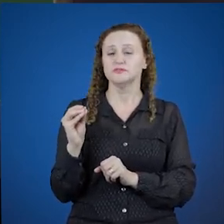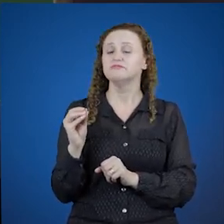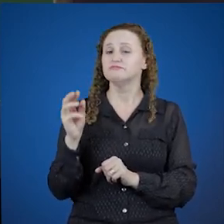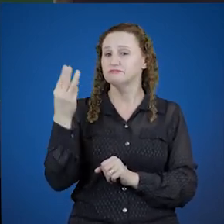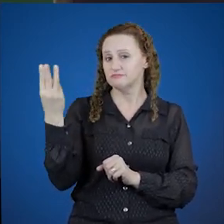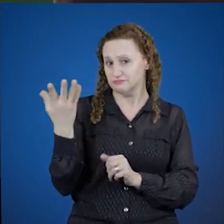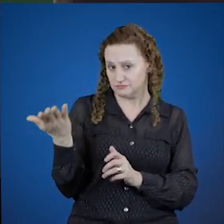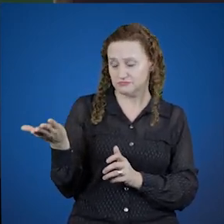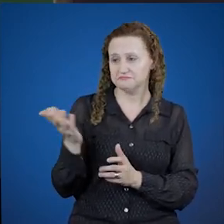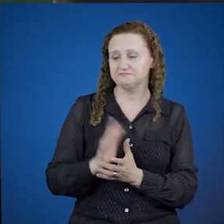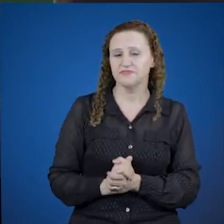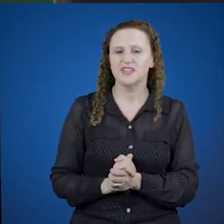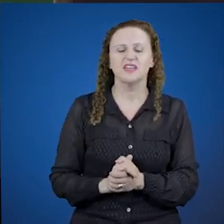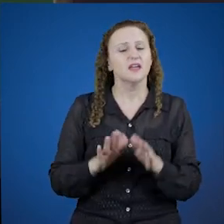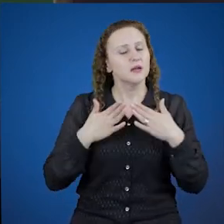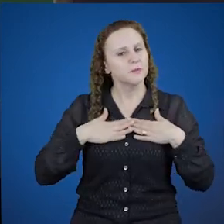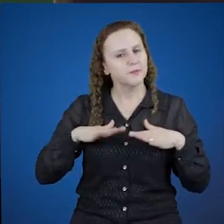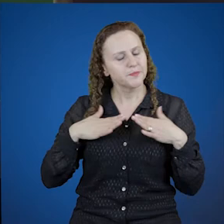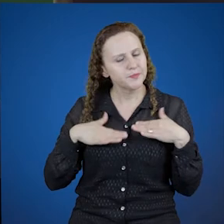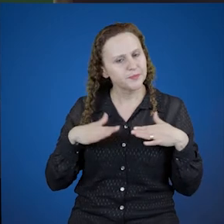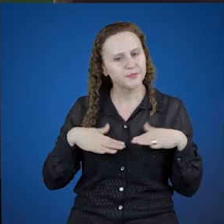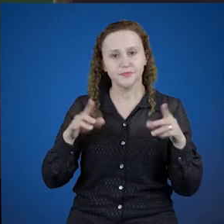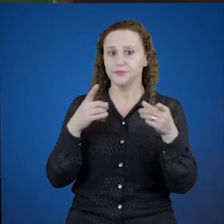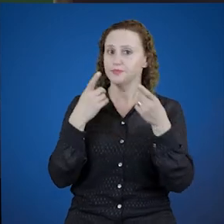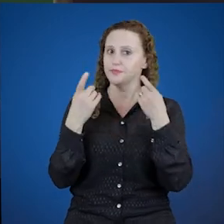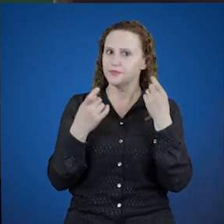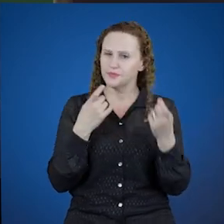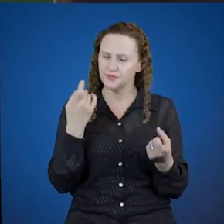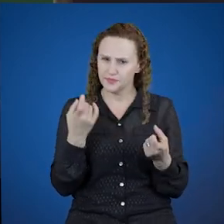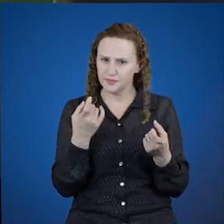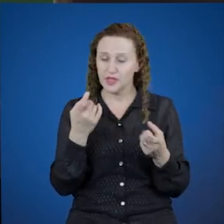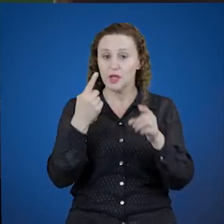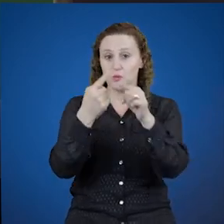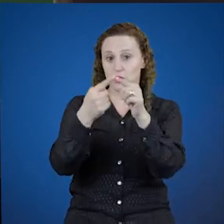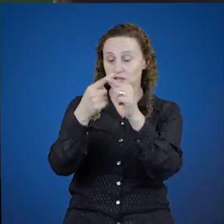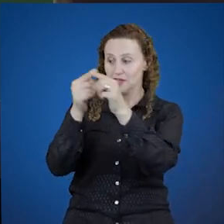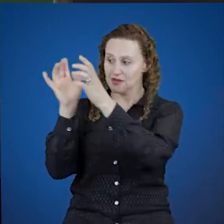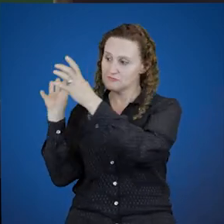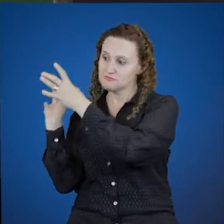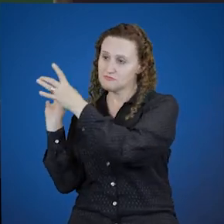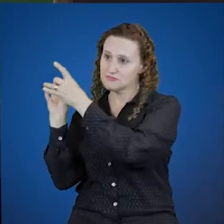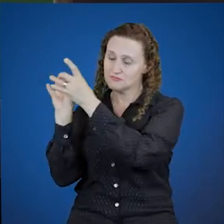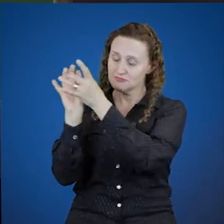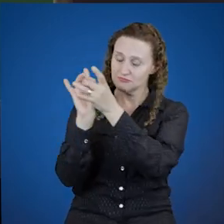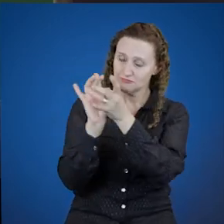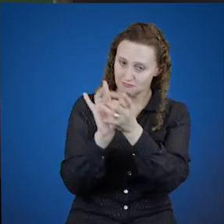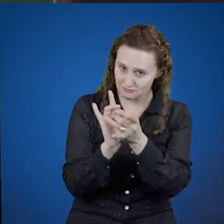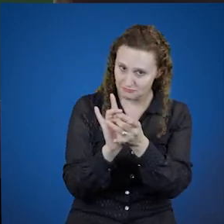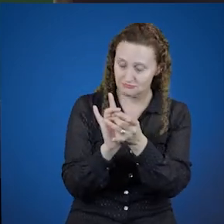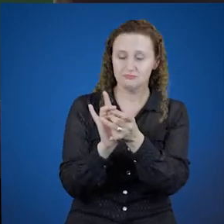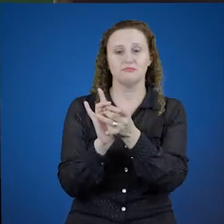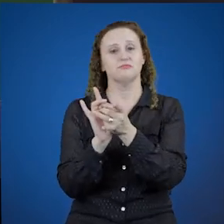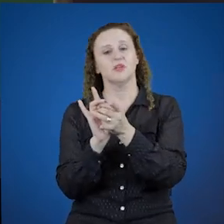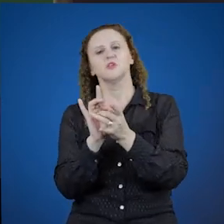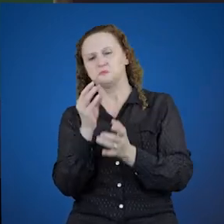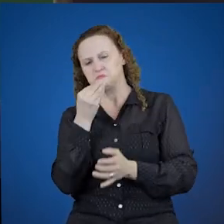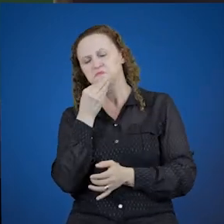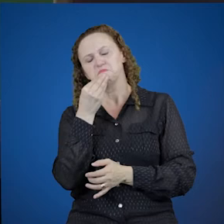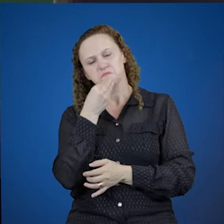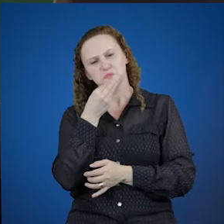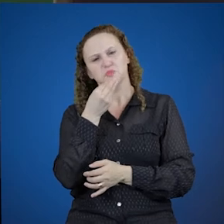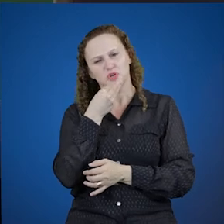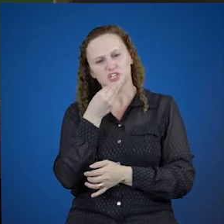o aluno Não se preocupe com isso porque o próprio contexto da situação e nós teremos